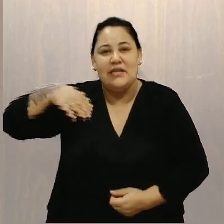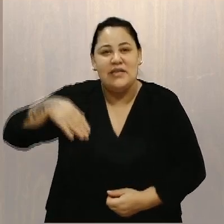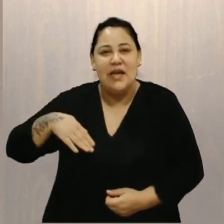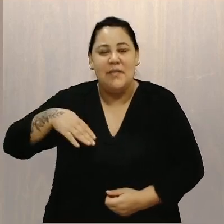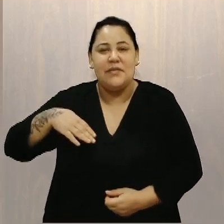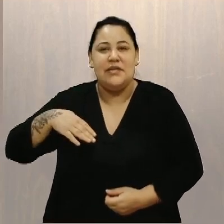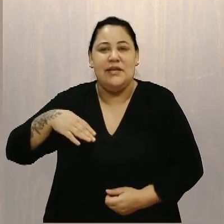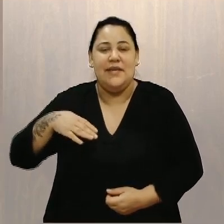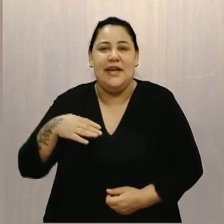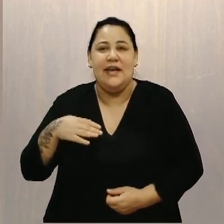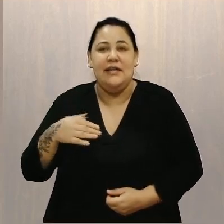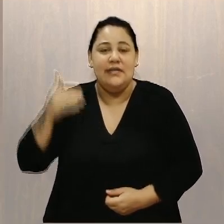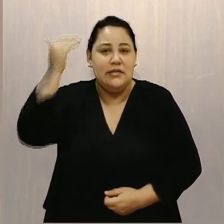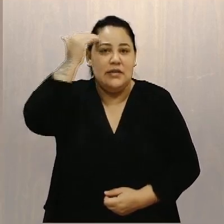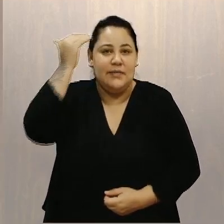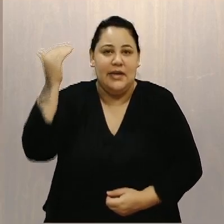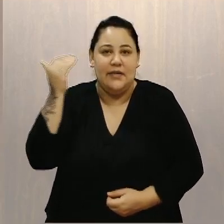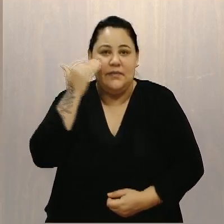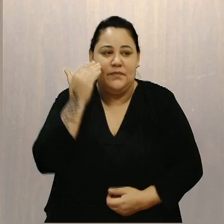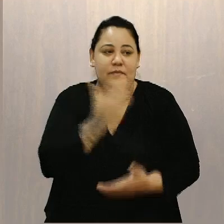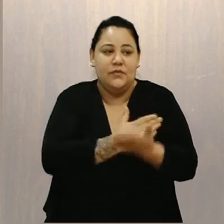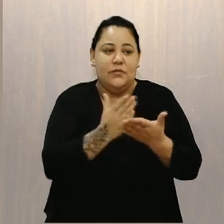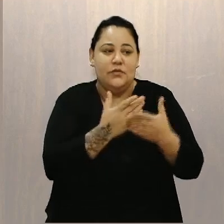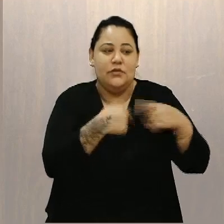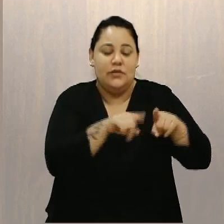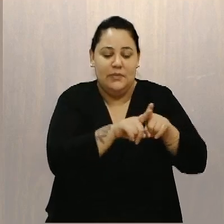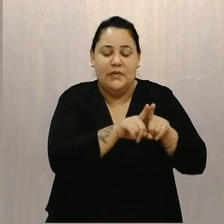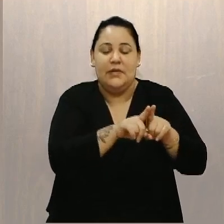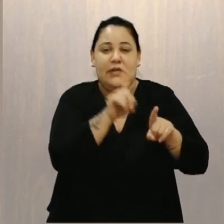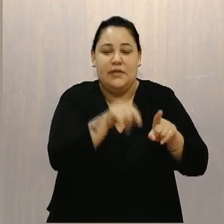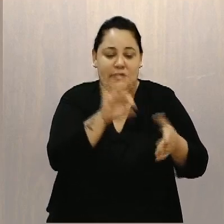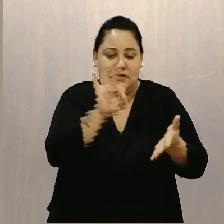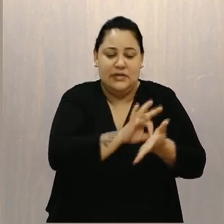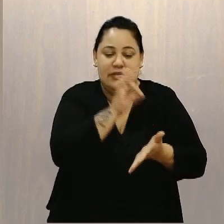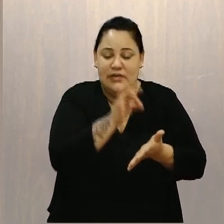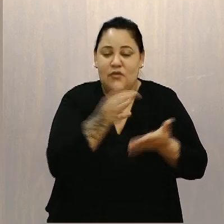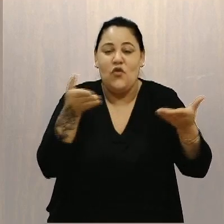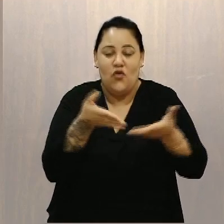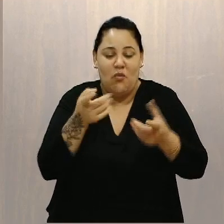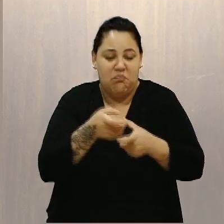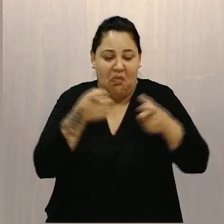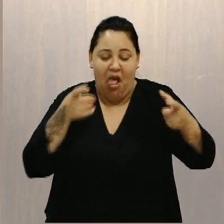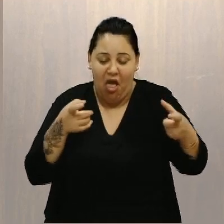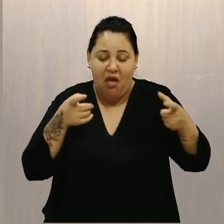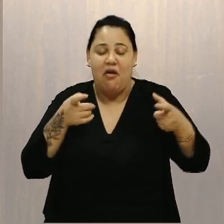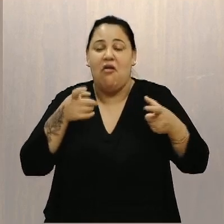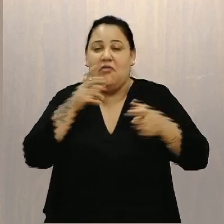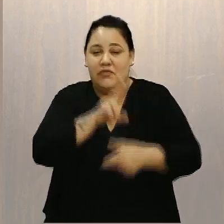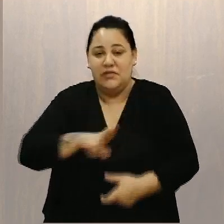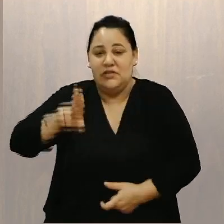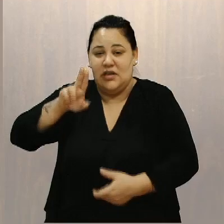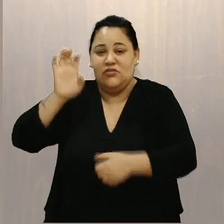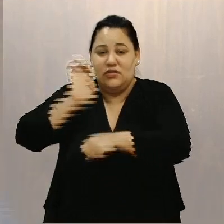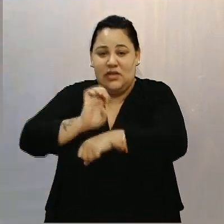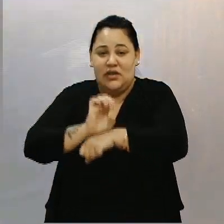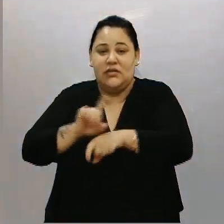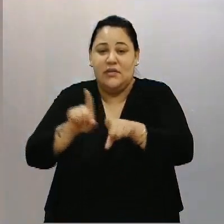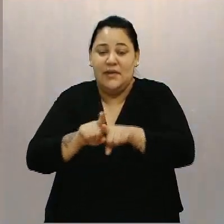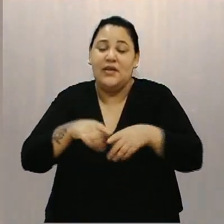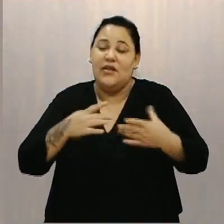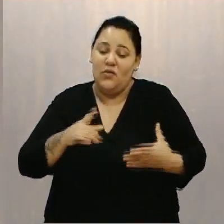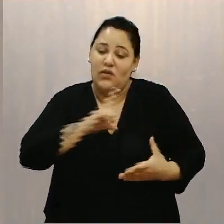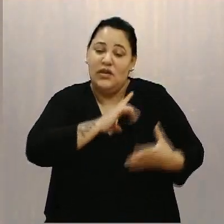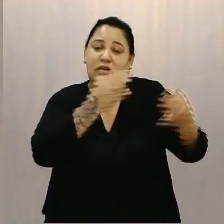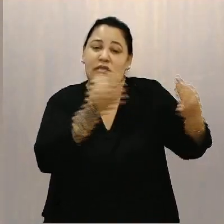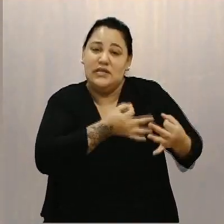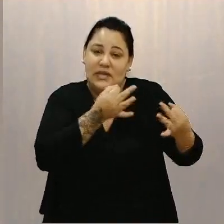também começou com uma extensão da URGS e hoje em dia é uma das maiores universidades do nosso estado. Então, com certeza,